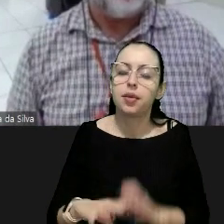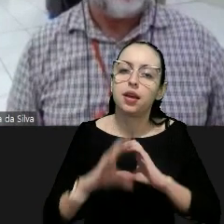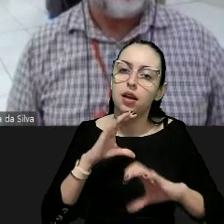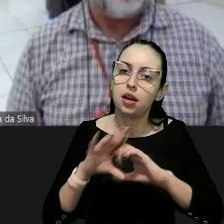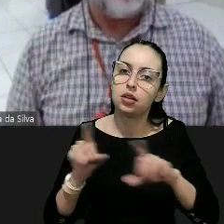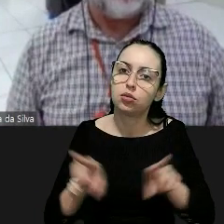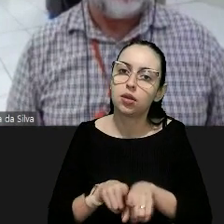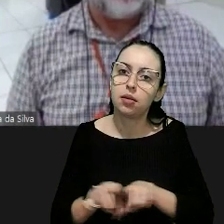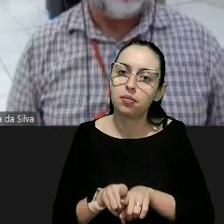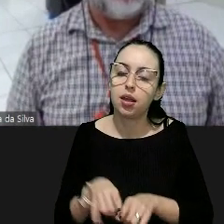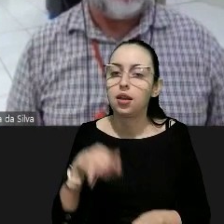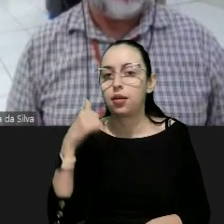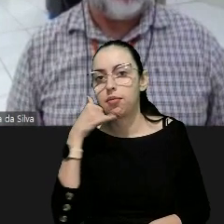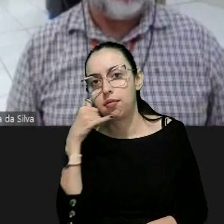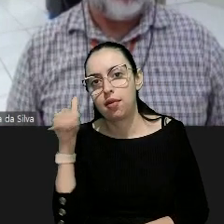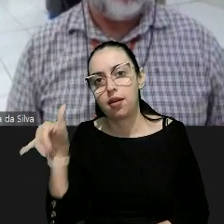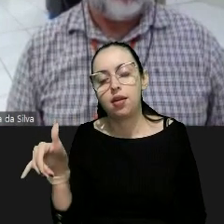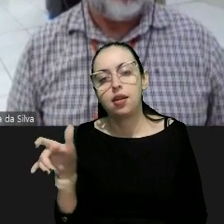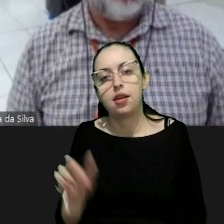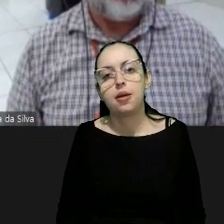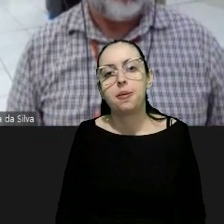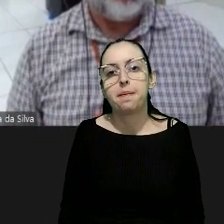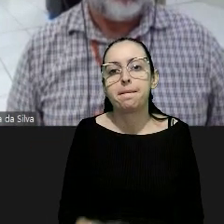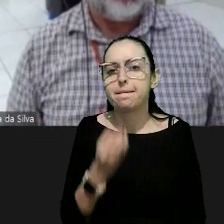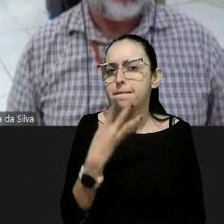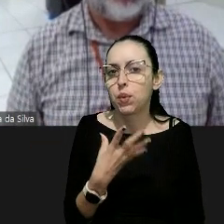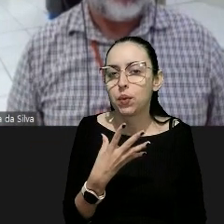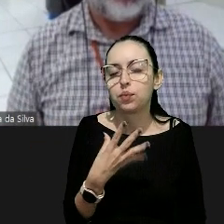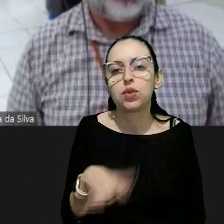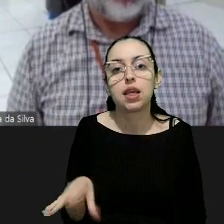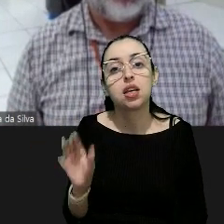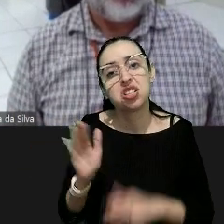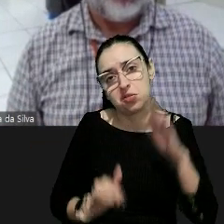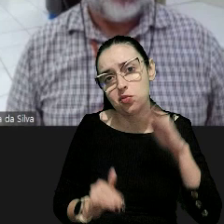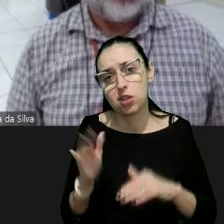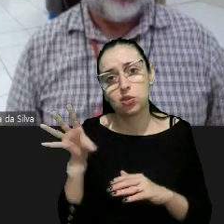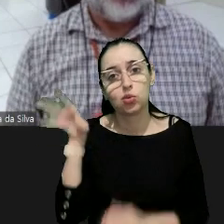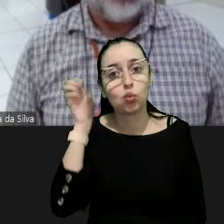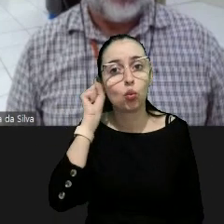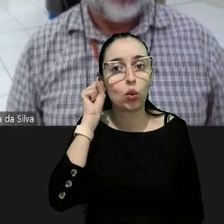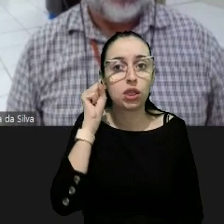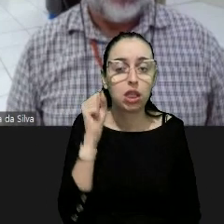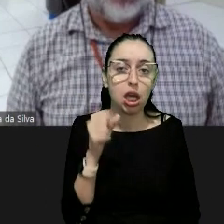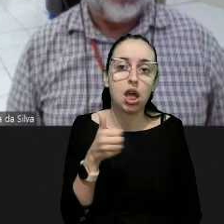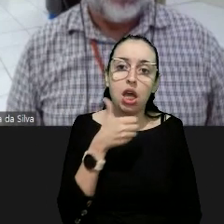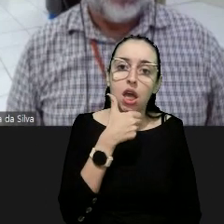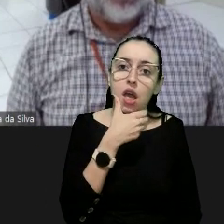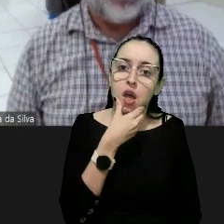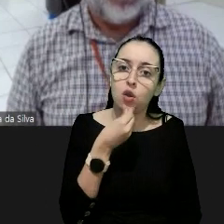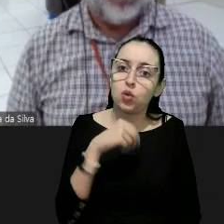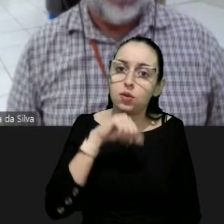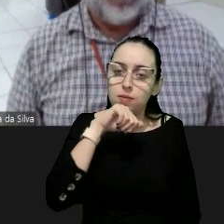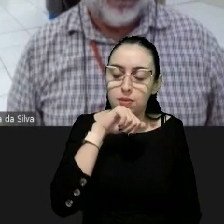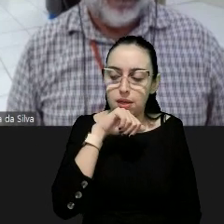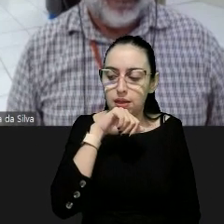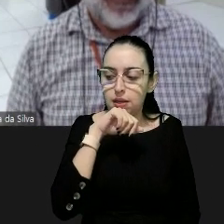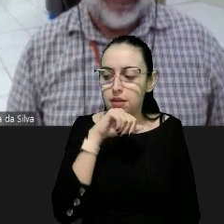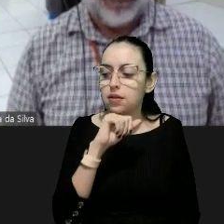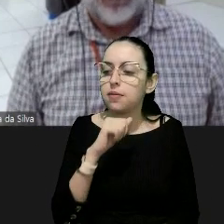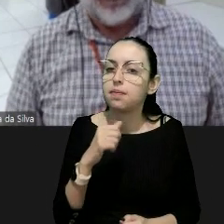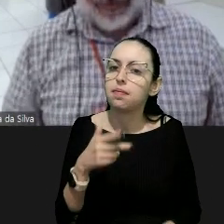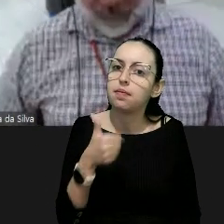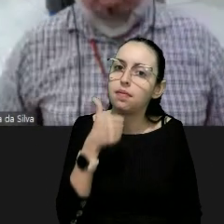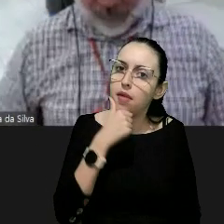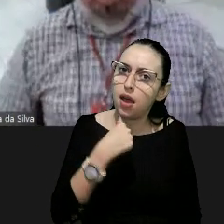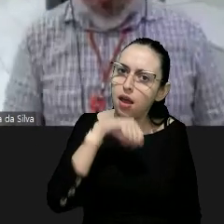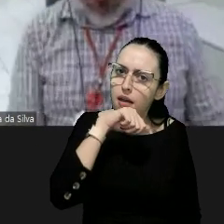canto todos os dias para ele. Muito bom. Então, às vezes, você escutando o seu pai,